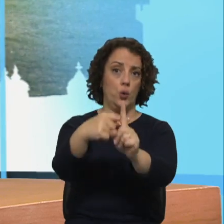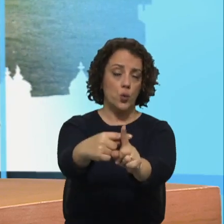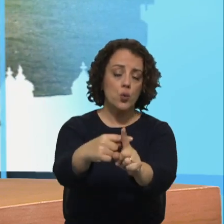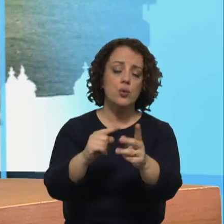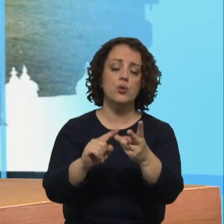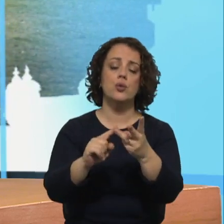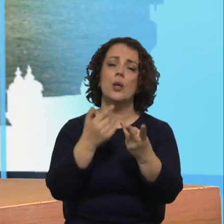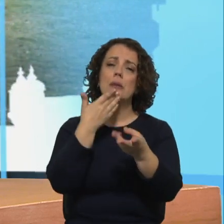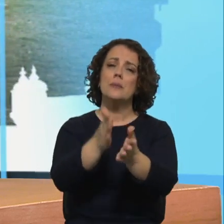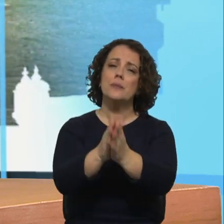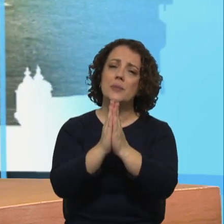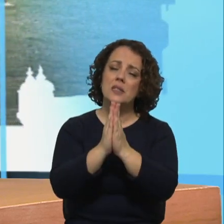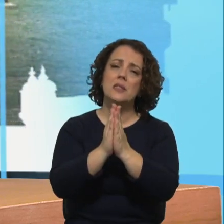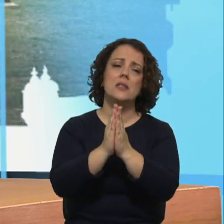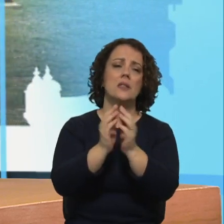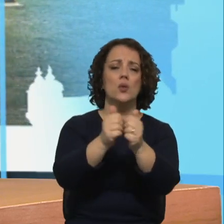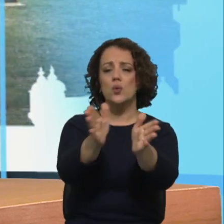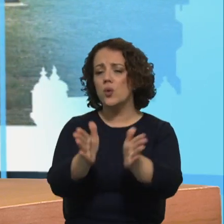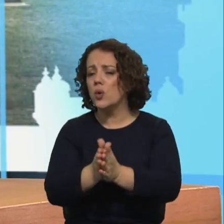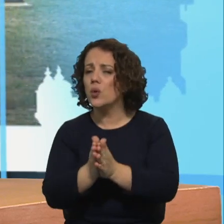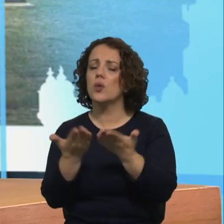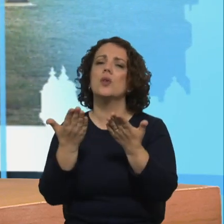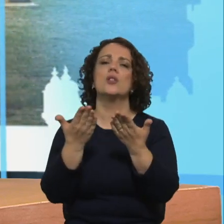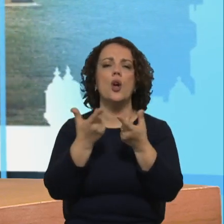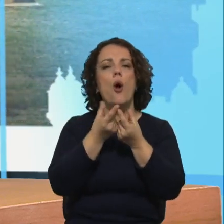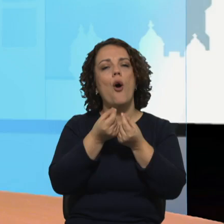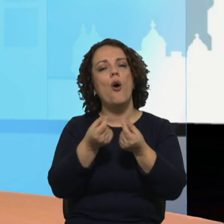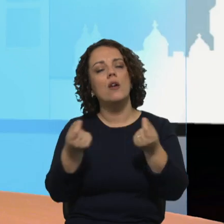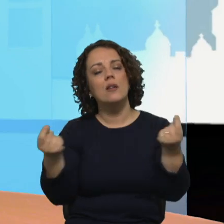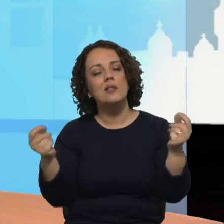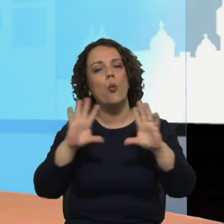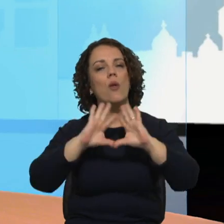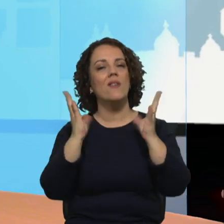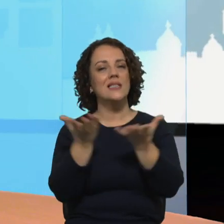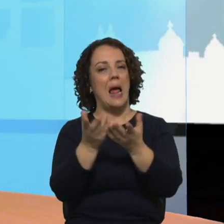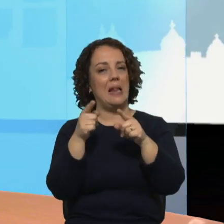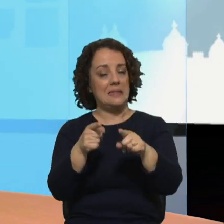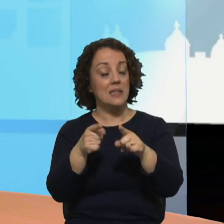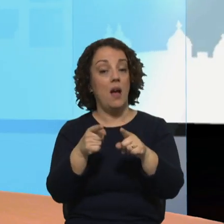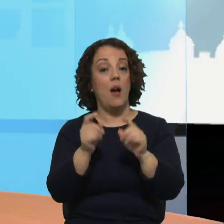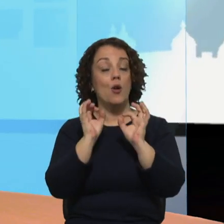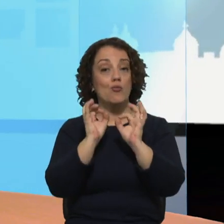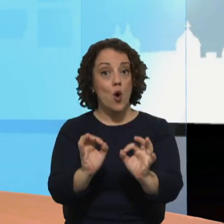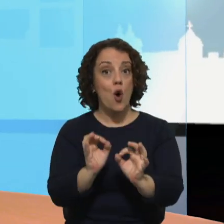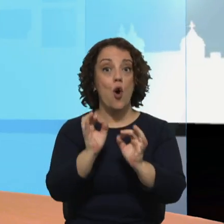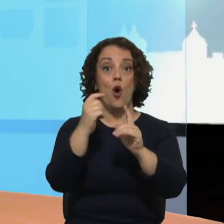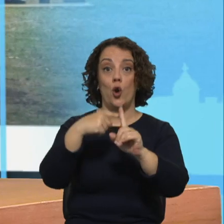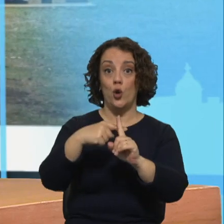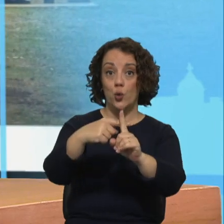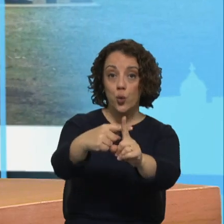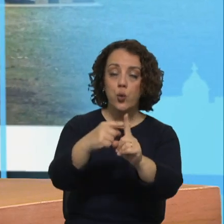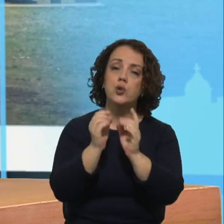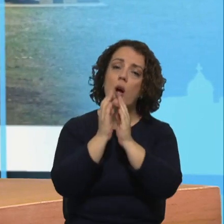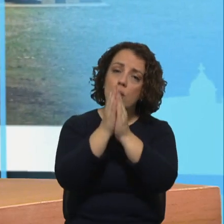homens em todas as suas circunstâncias, na longa oração universal, e depois da adoração da cruz cada um,